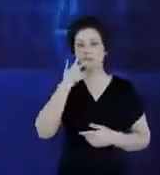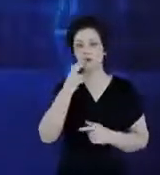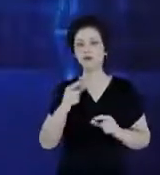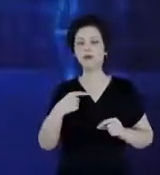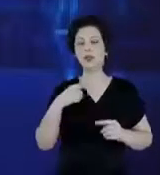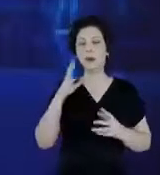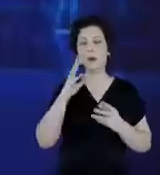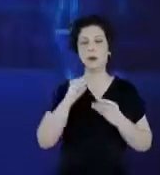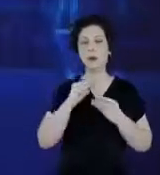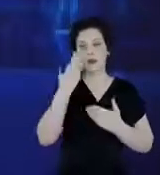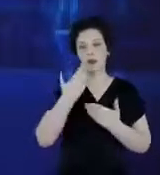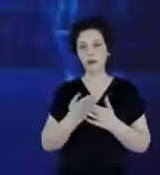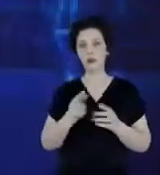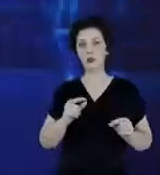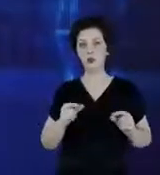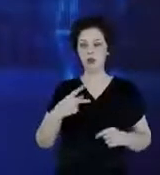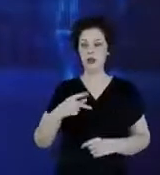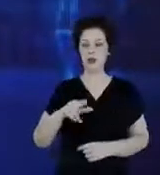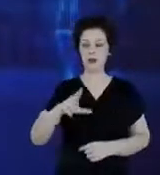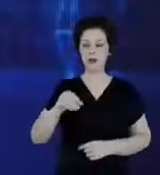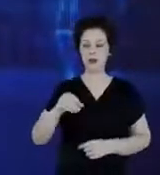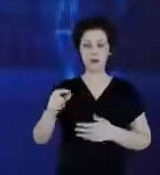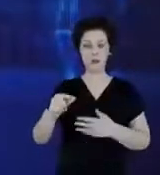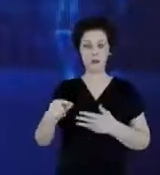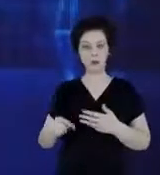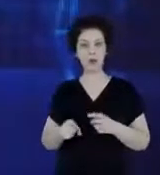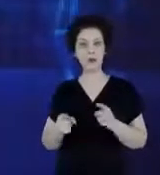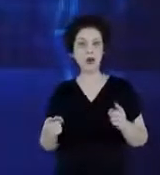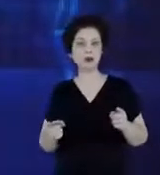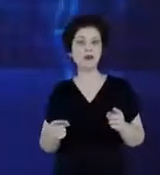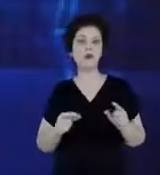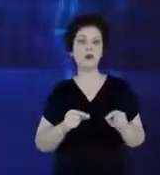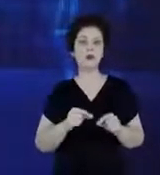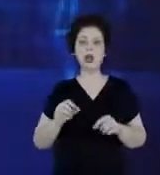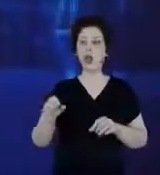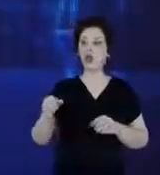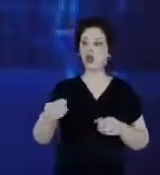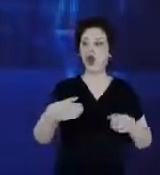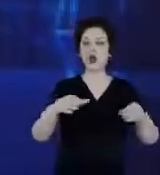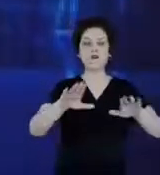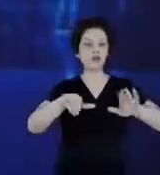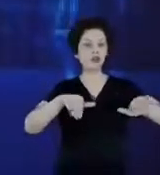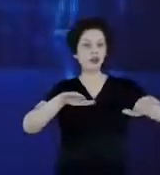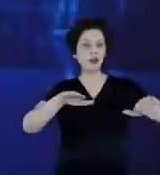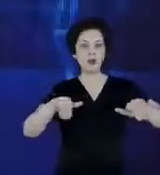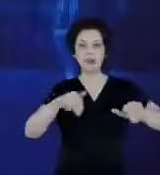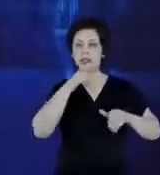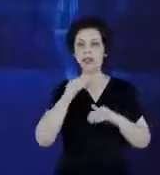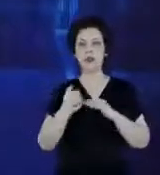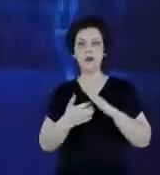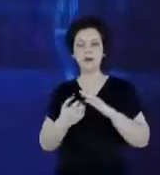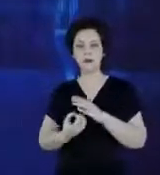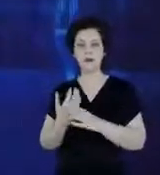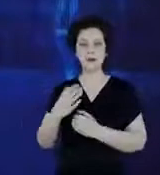ponto trazido pelo Paulo, mas eu acho que introduzir atores novos, como a própria questão de startup,